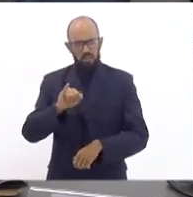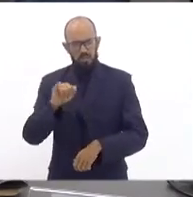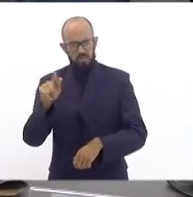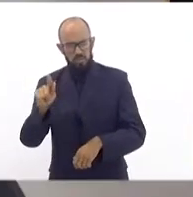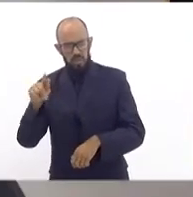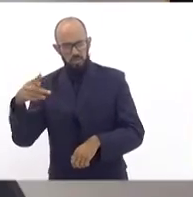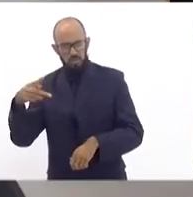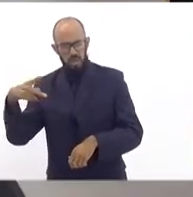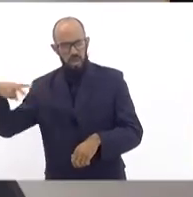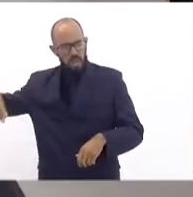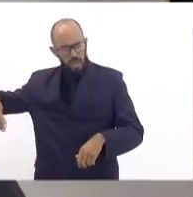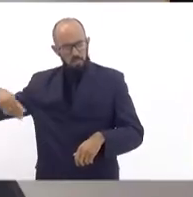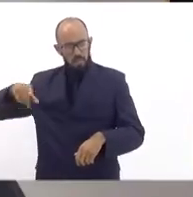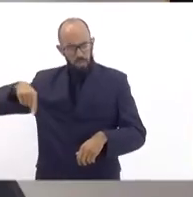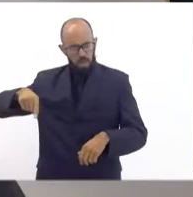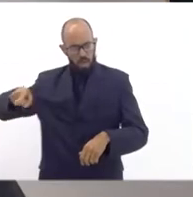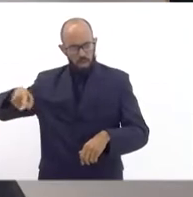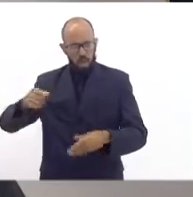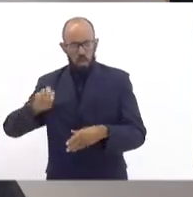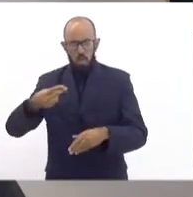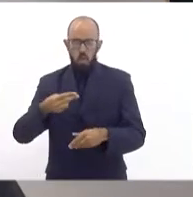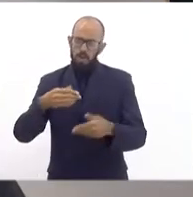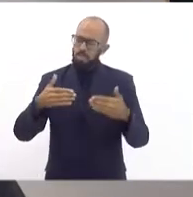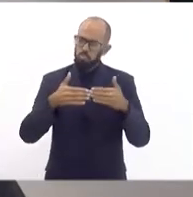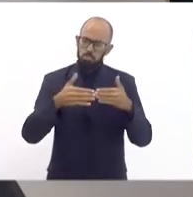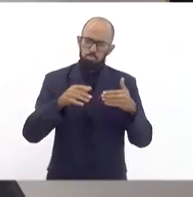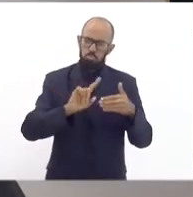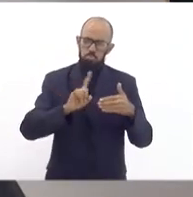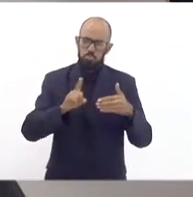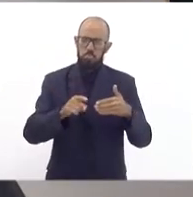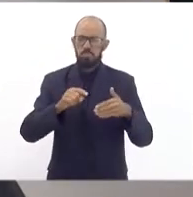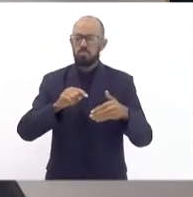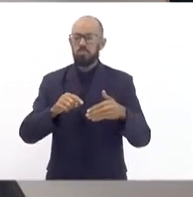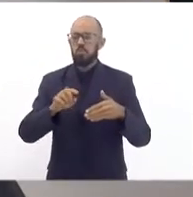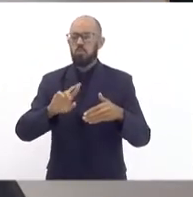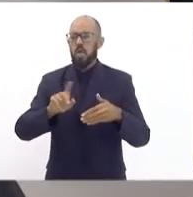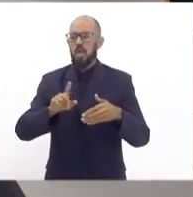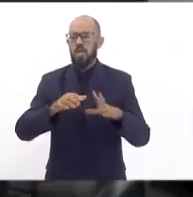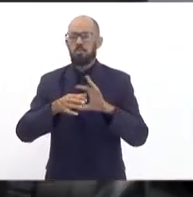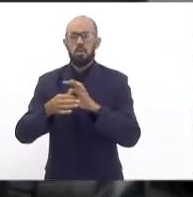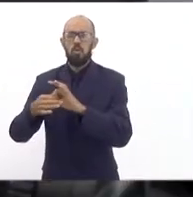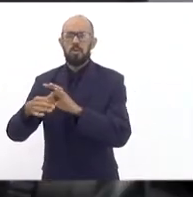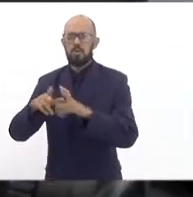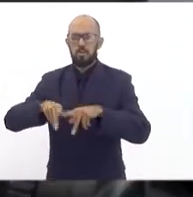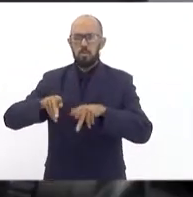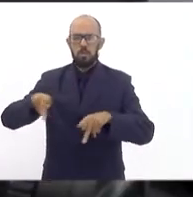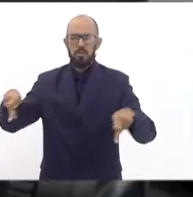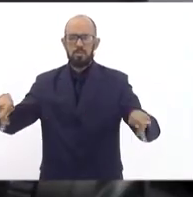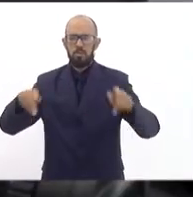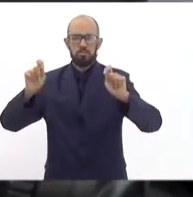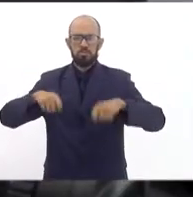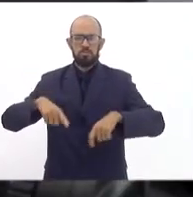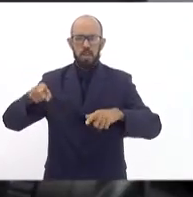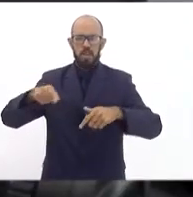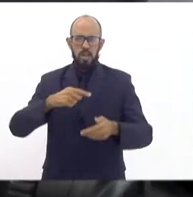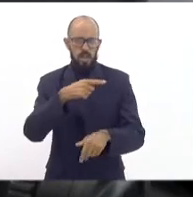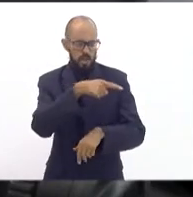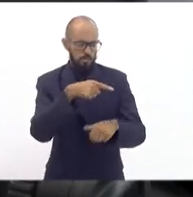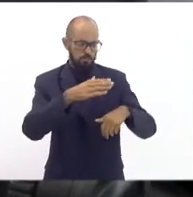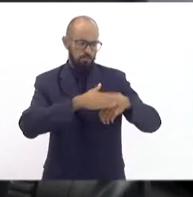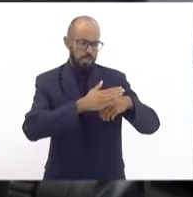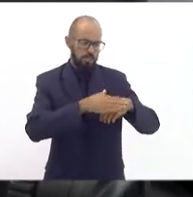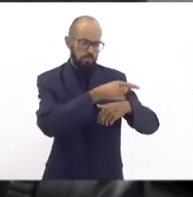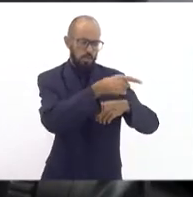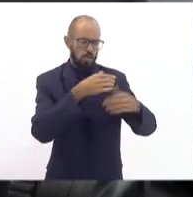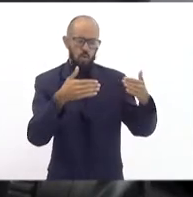acordo, que está só fora da realidade da população, esse aumento que é contratual, que é pelo GPM, ela mesmo concorda que é